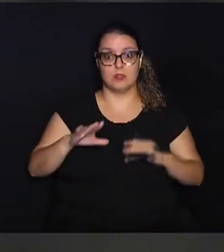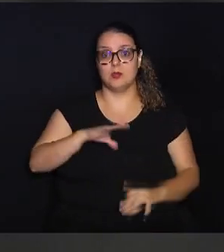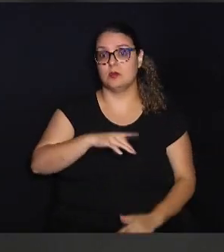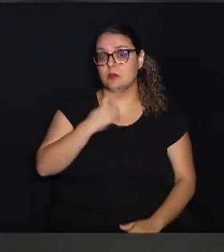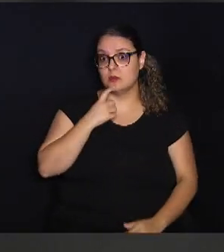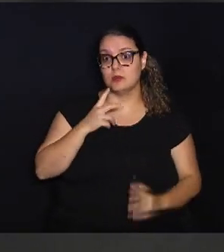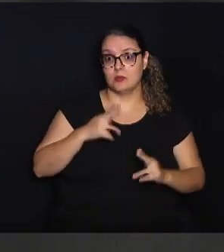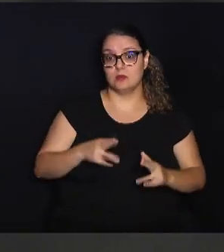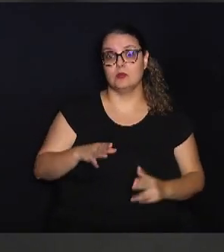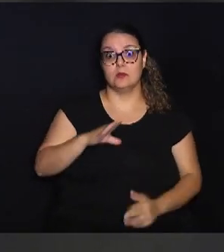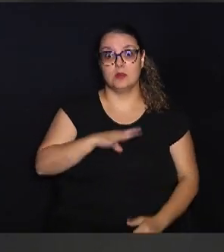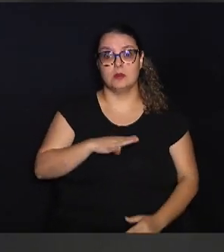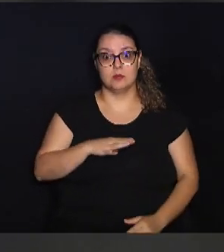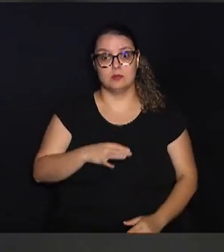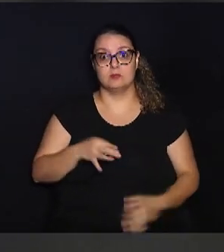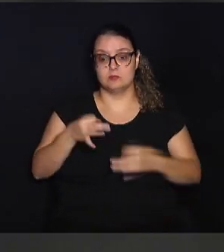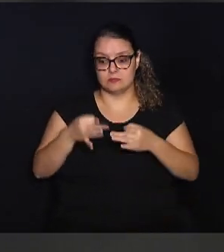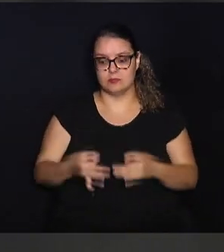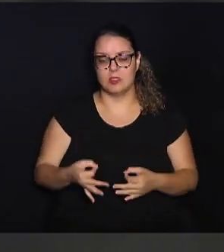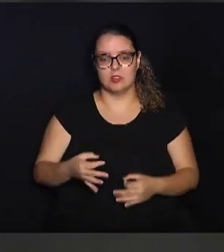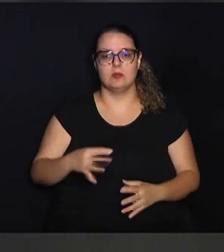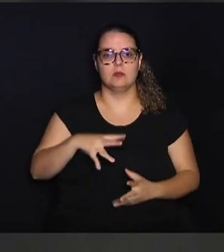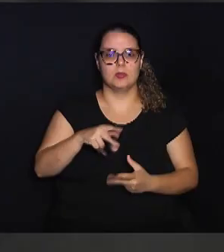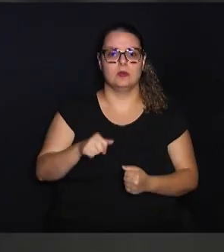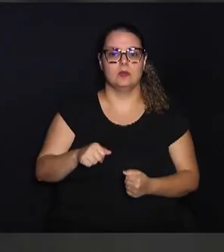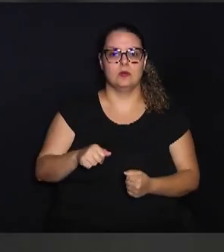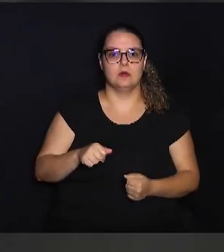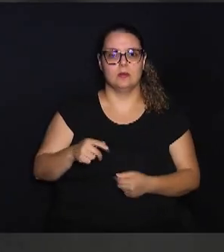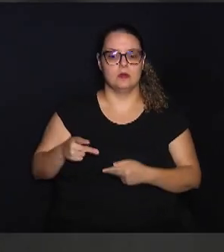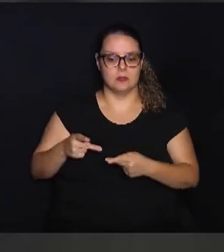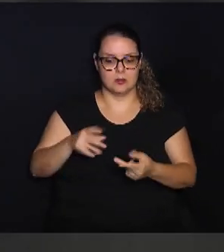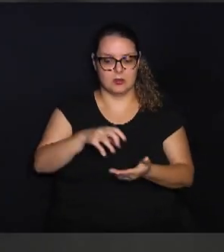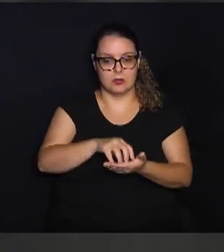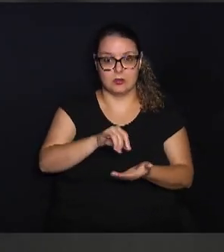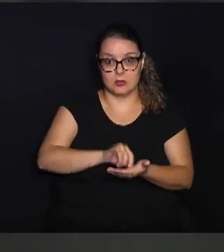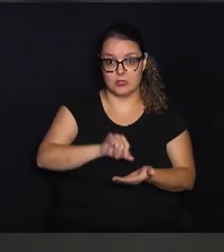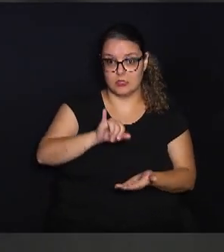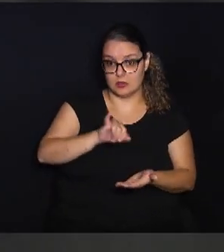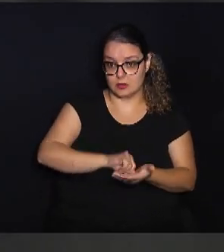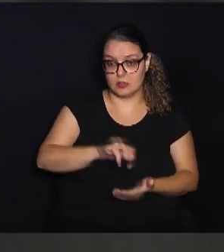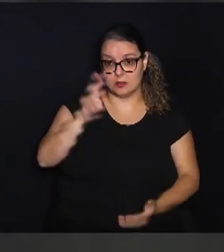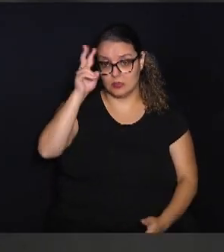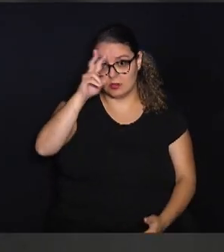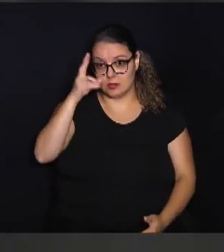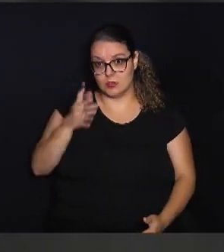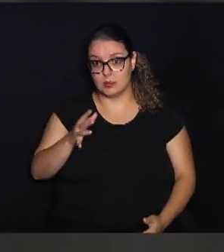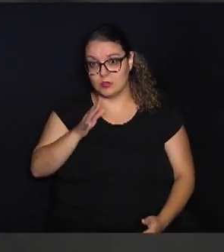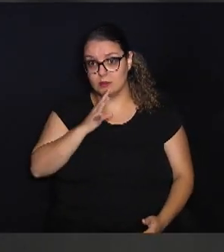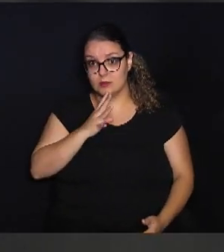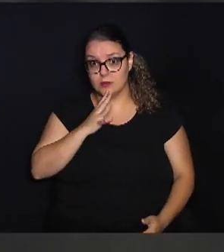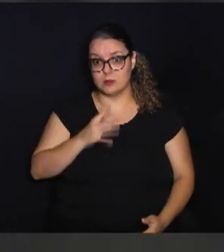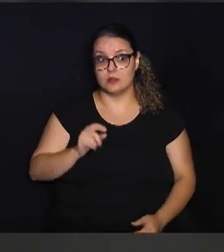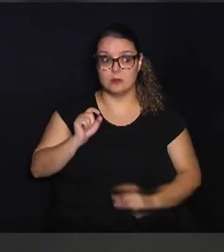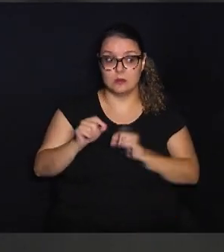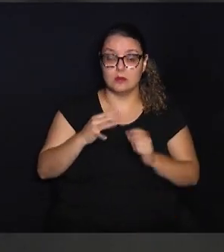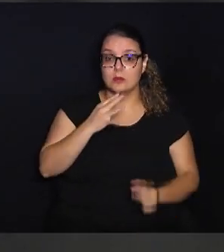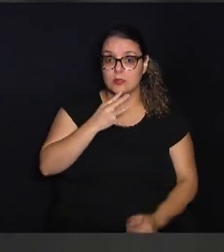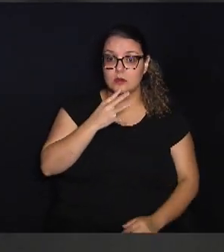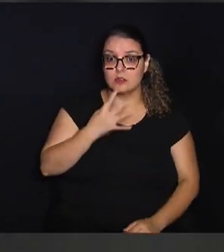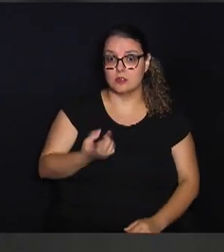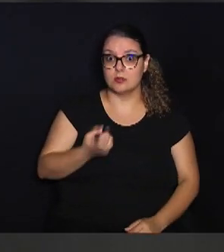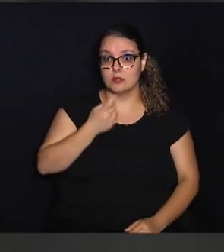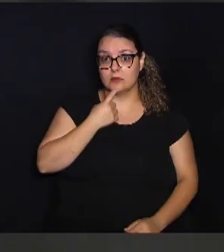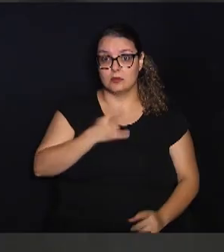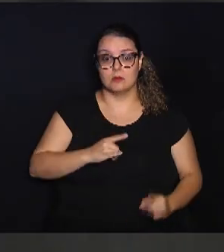cidade decente no mundo, a primeira coisa que você vai é visitar o centro da cidade, conhecer a história da cidade. Sim. Aí o que nós vamos conhecer em Campinas? Você só tem